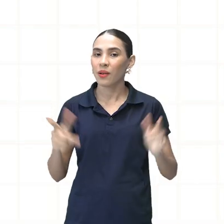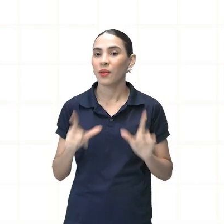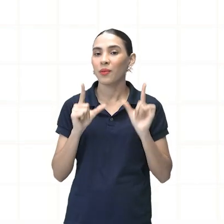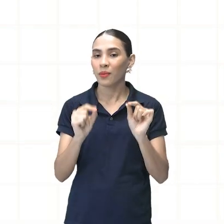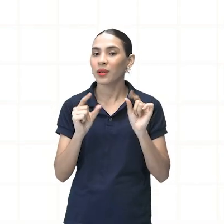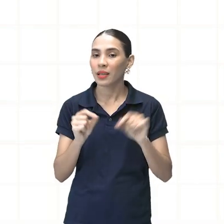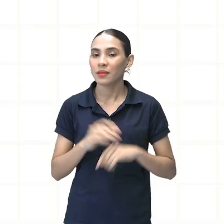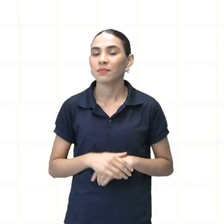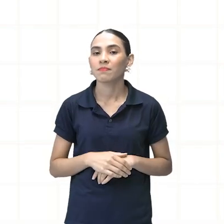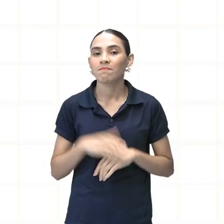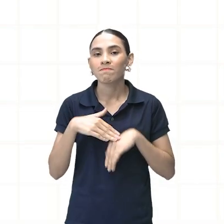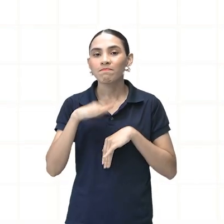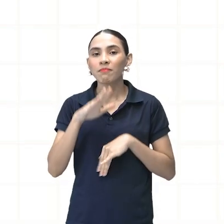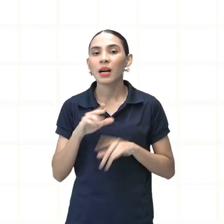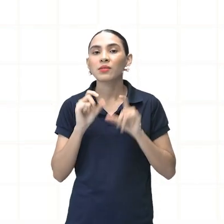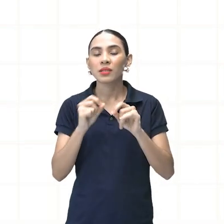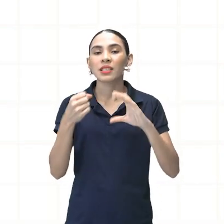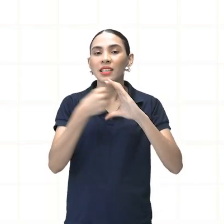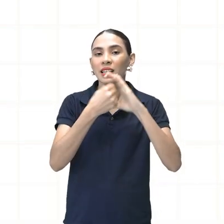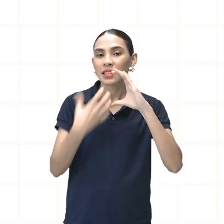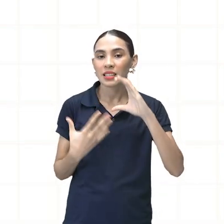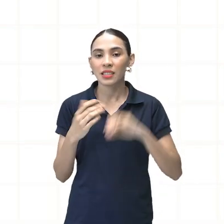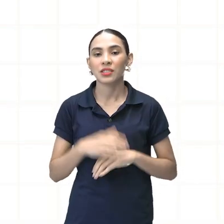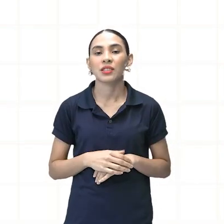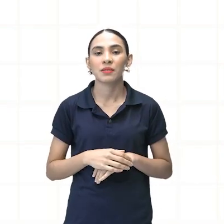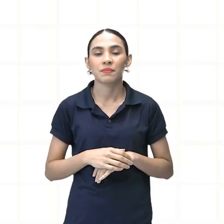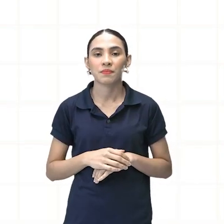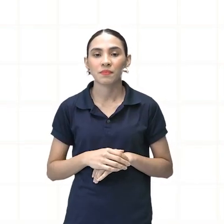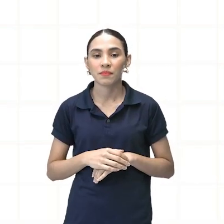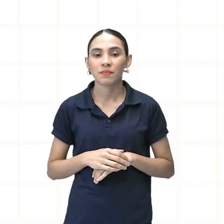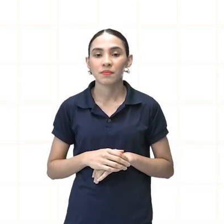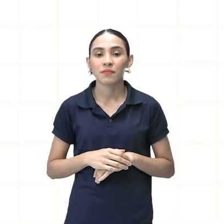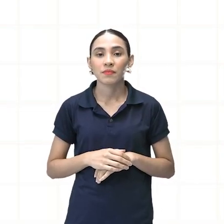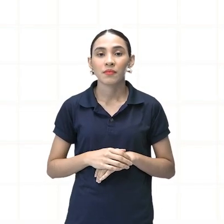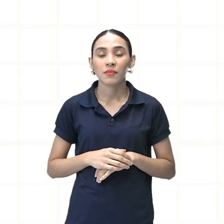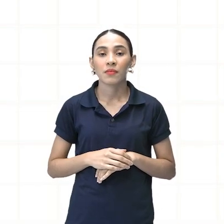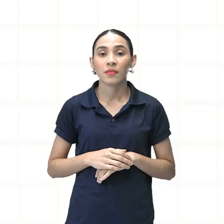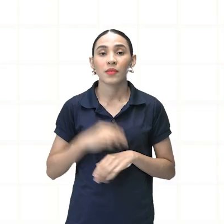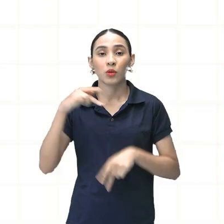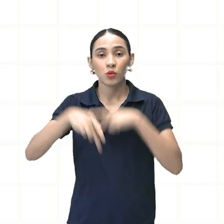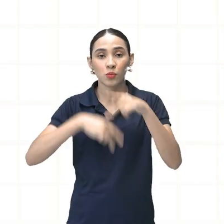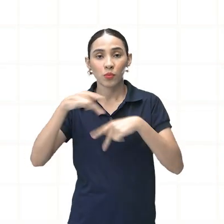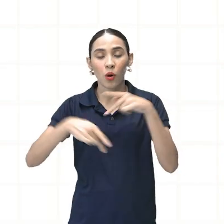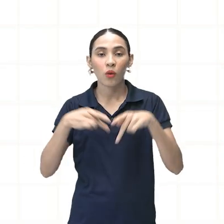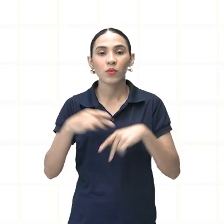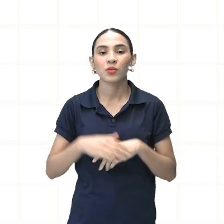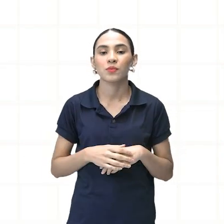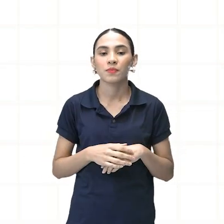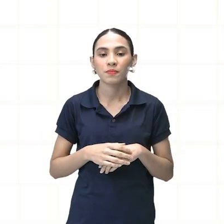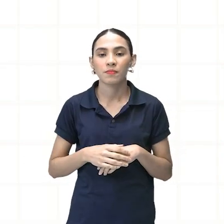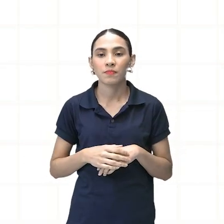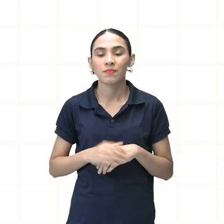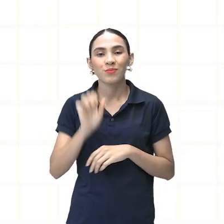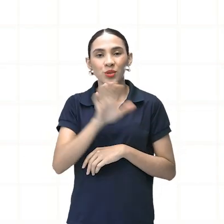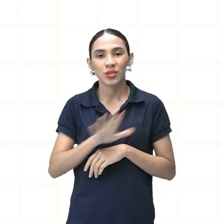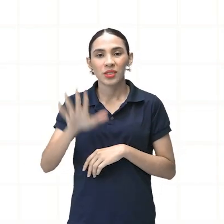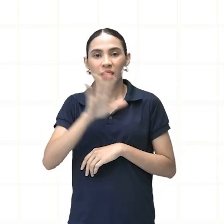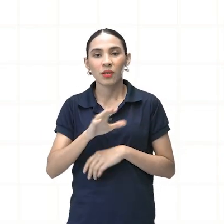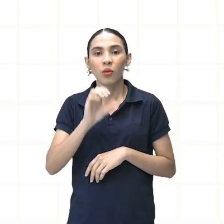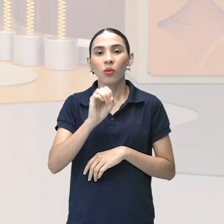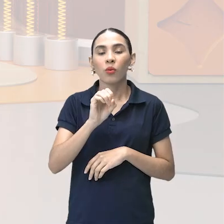momento com vocês, um pouco mais sobre as características das civilizações de uma forma